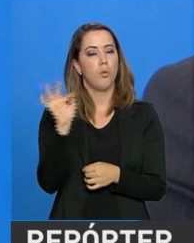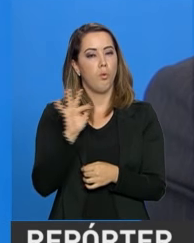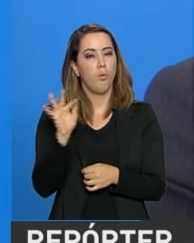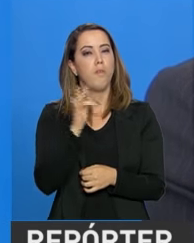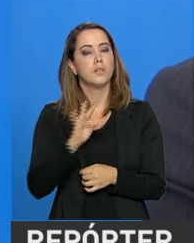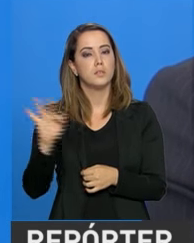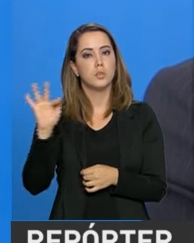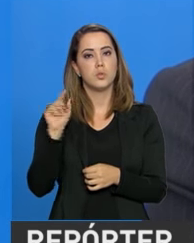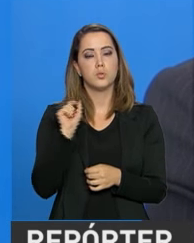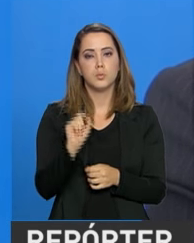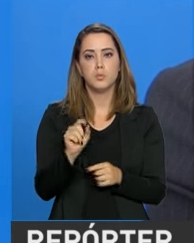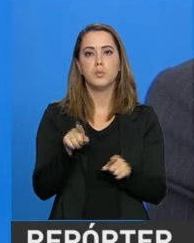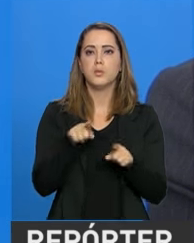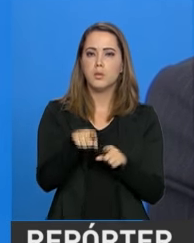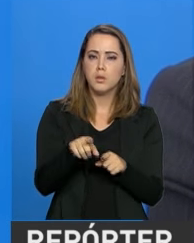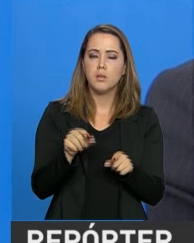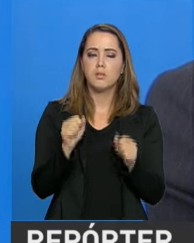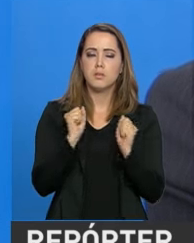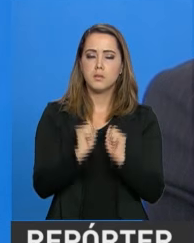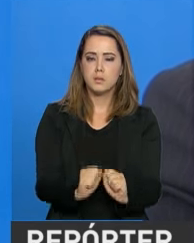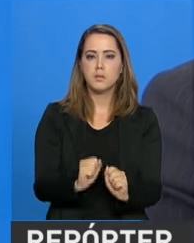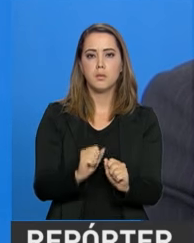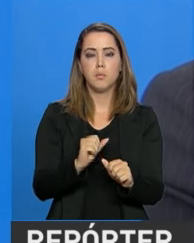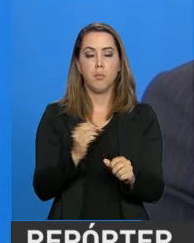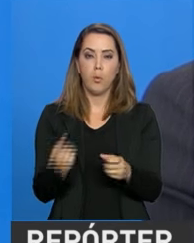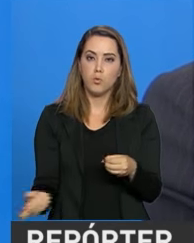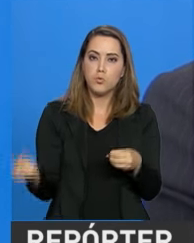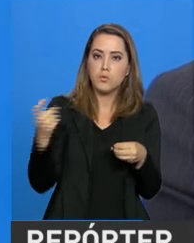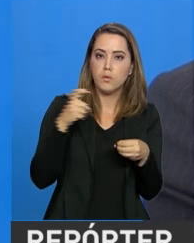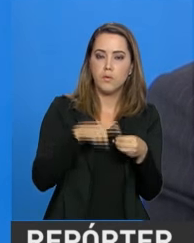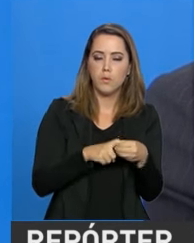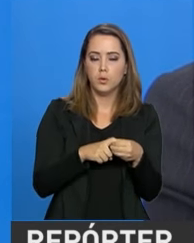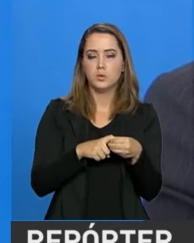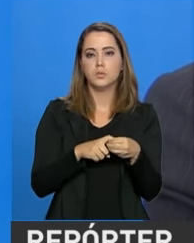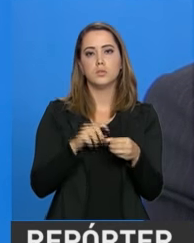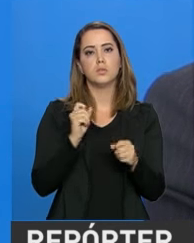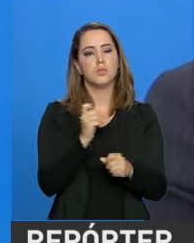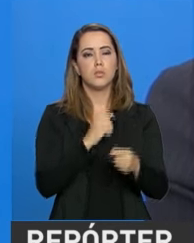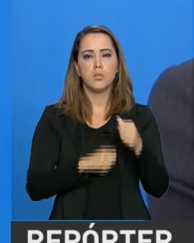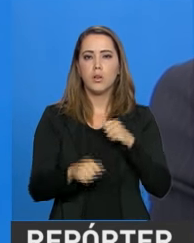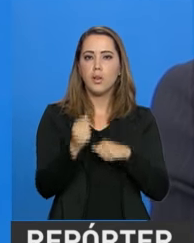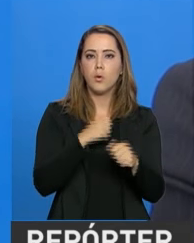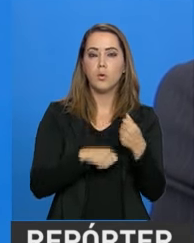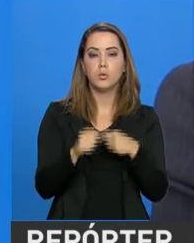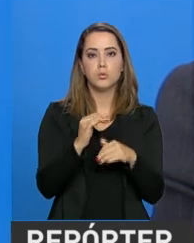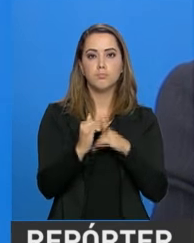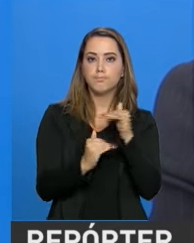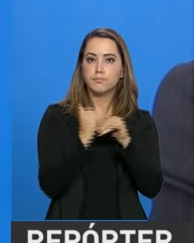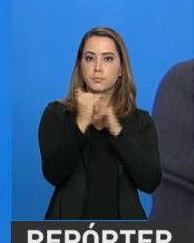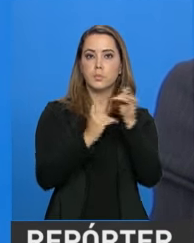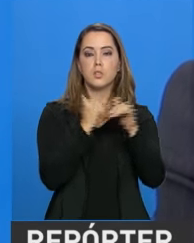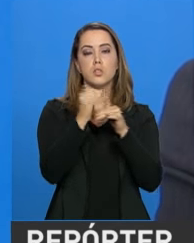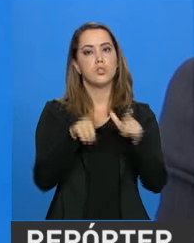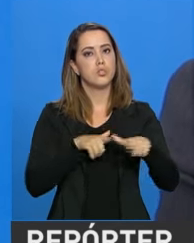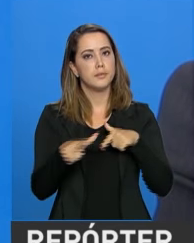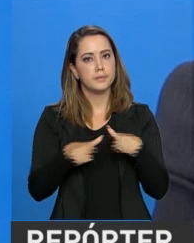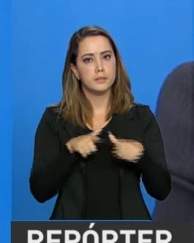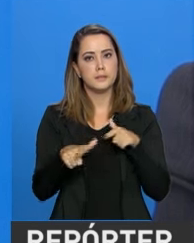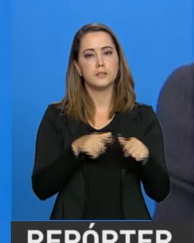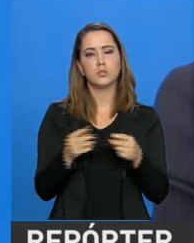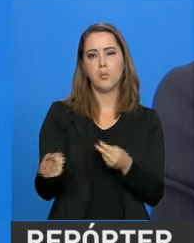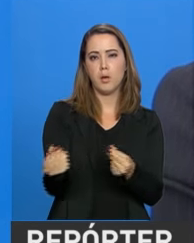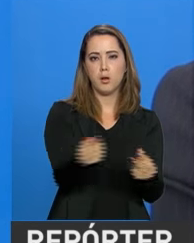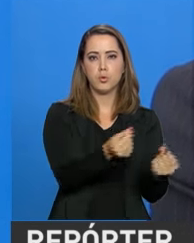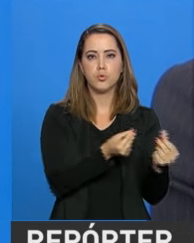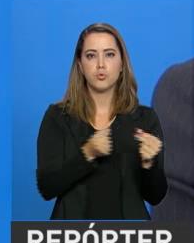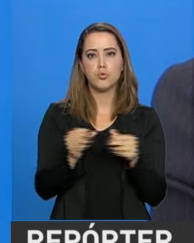se eles podem por algum mecanismo legal retornar a atividade econômica produtiva e gerar emprego, gerar renda e fazer circular a riqueza. Esse é o